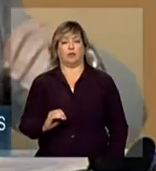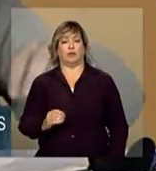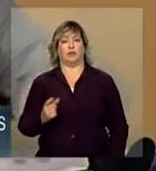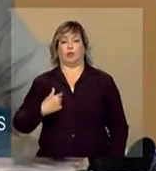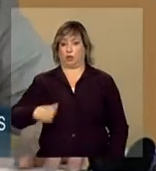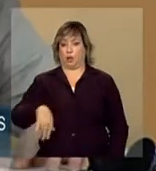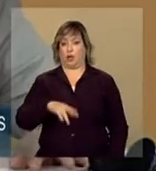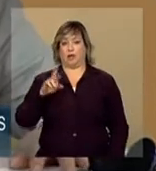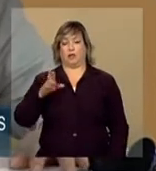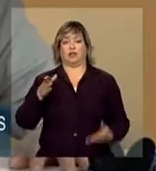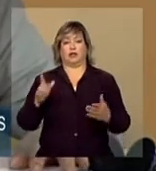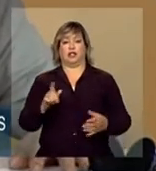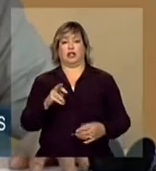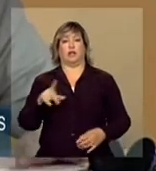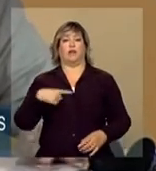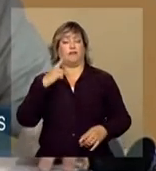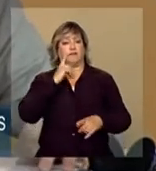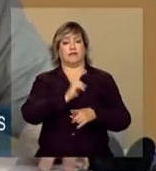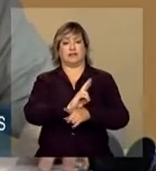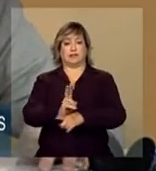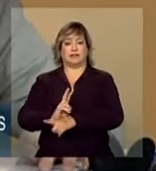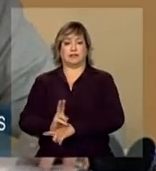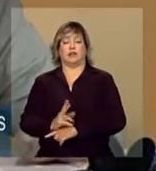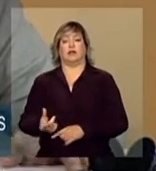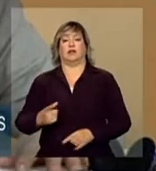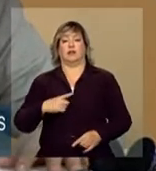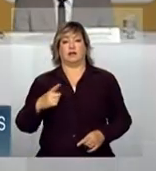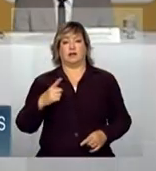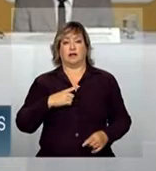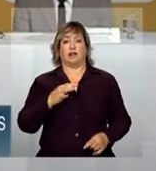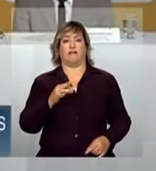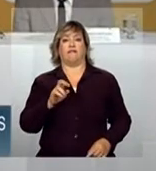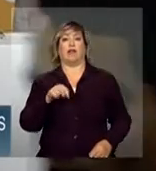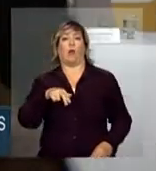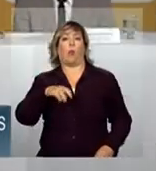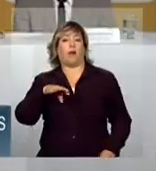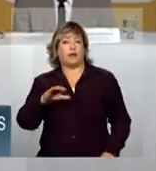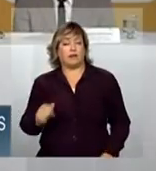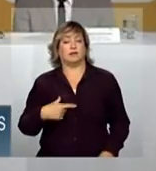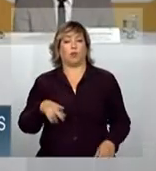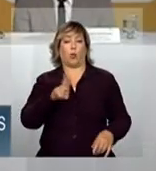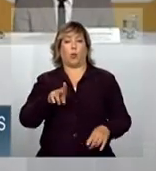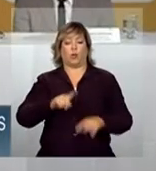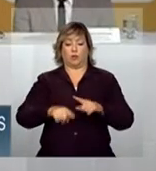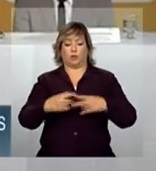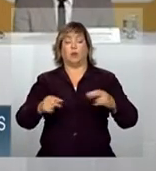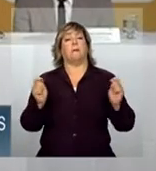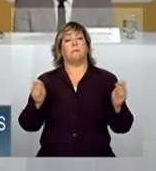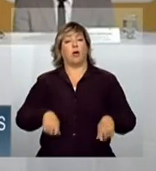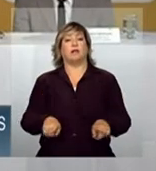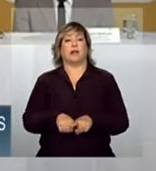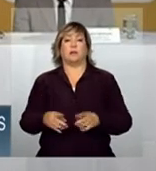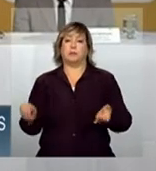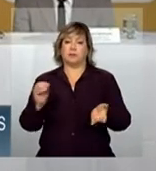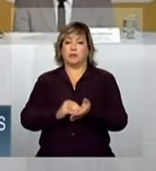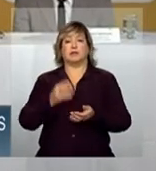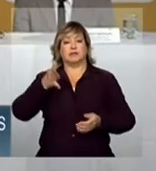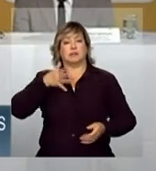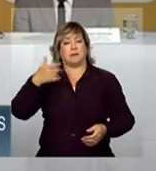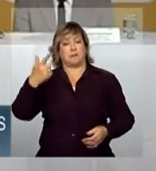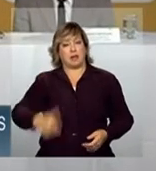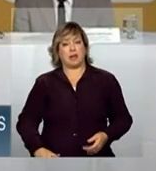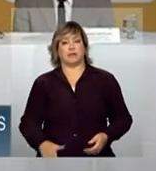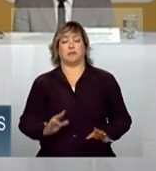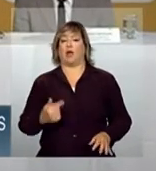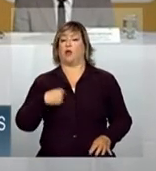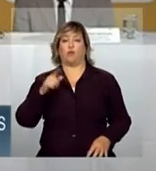nosso responsável geral pela fiscalização das frequências e uso de equipamentos, Tiago, pode então acrescentar. Na verdade, eu não falei nada sobre